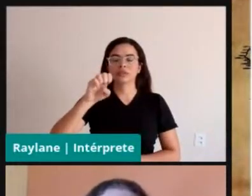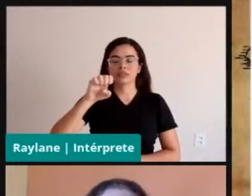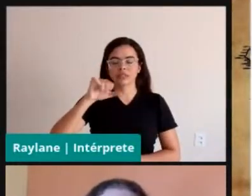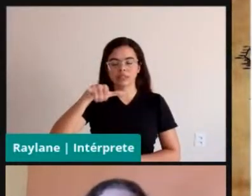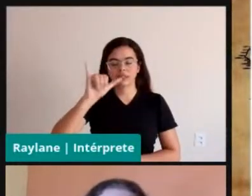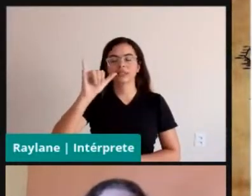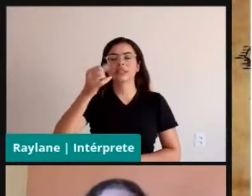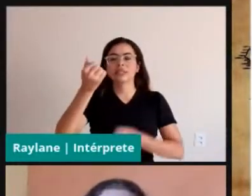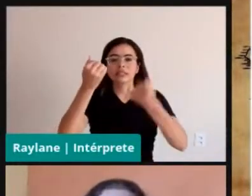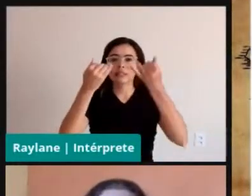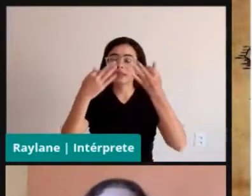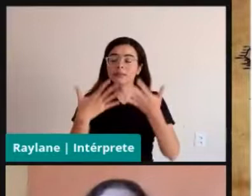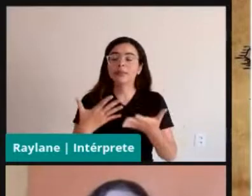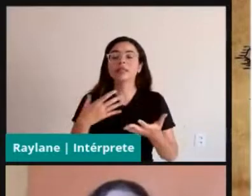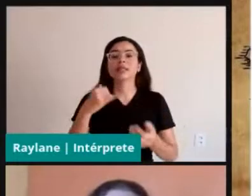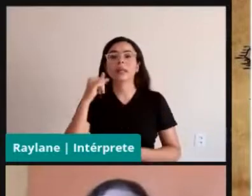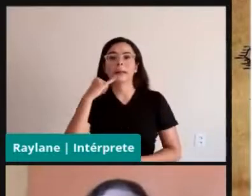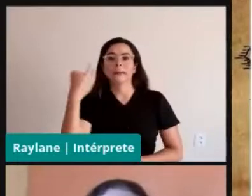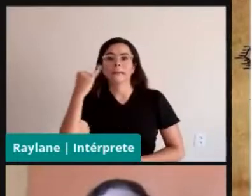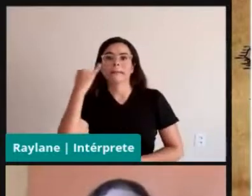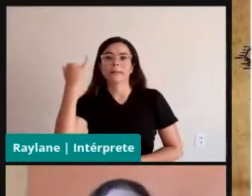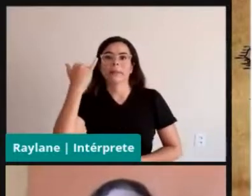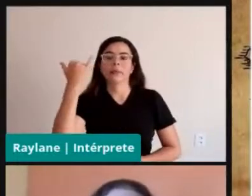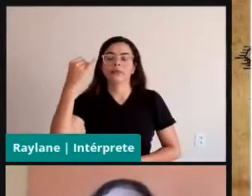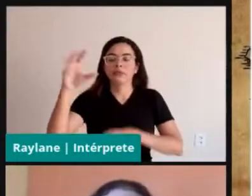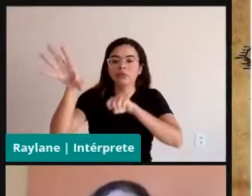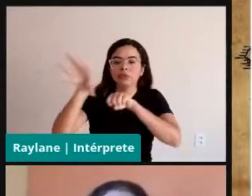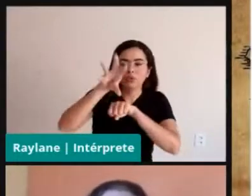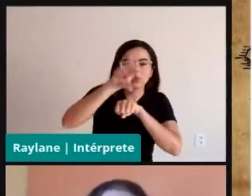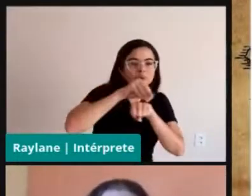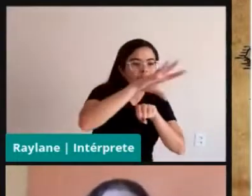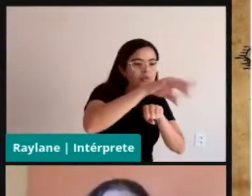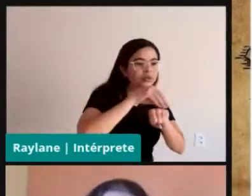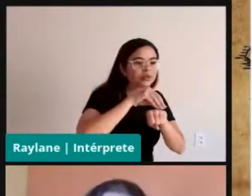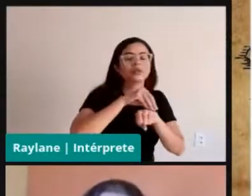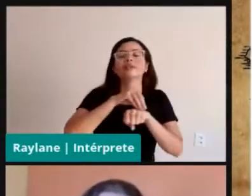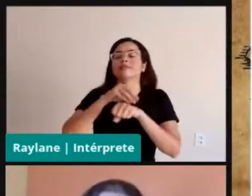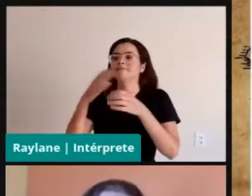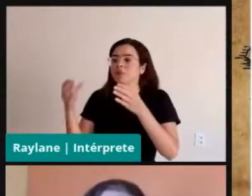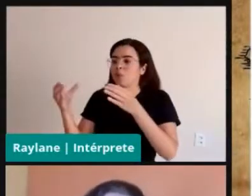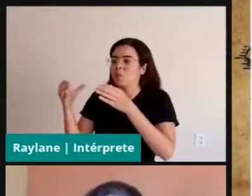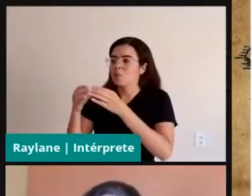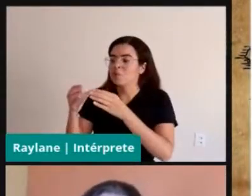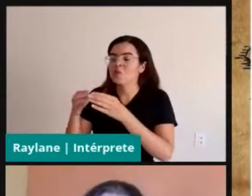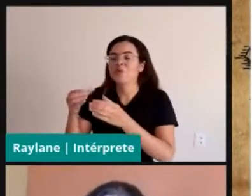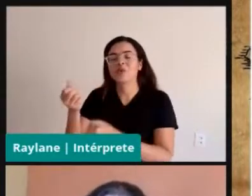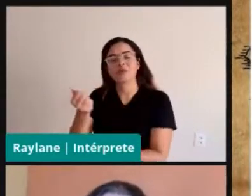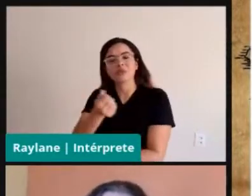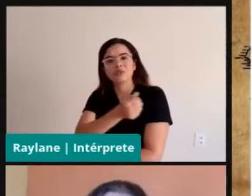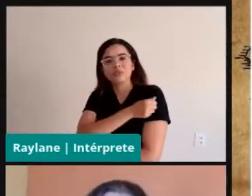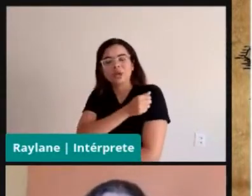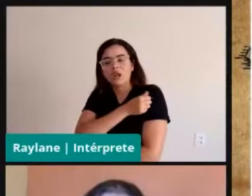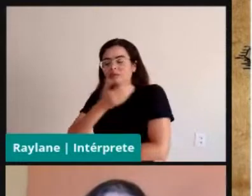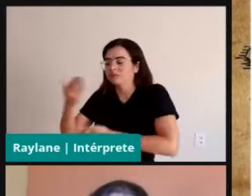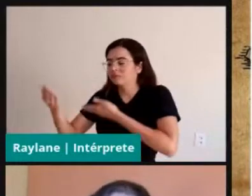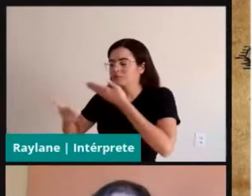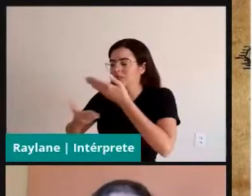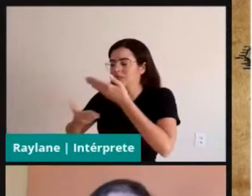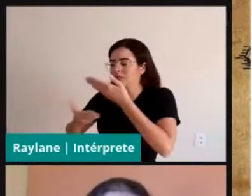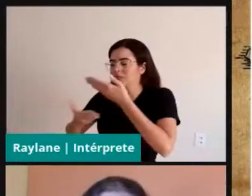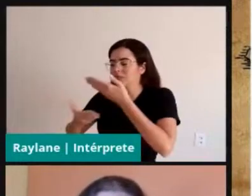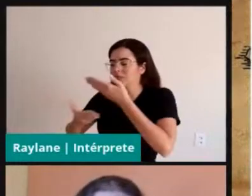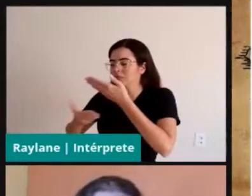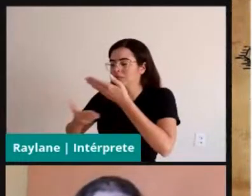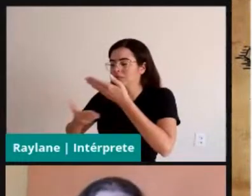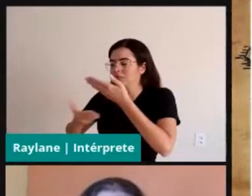do conhecimento em conjunto, tanto dos alunos interagindo entre si, quanto com o mestre, com o cenário